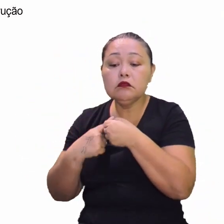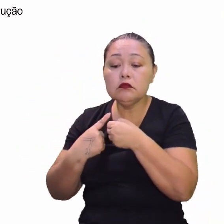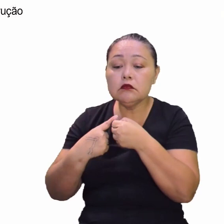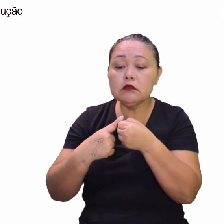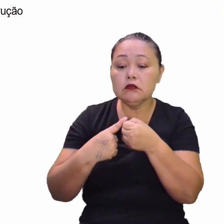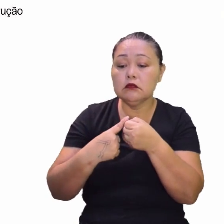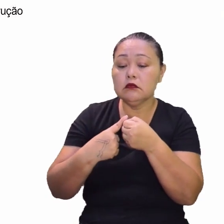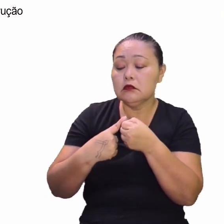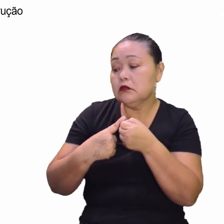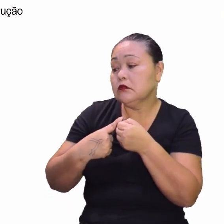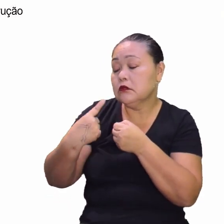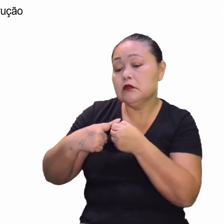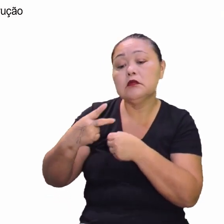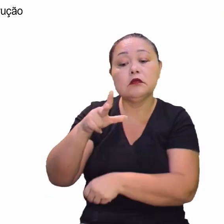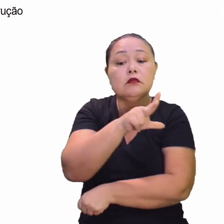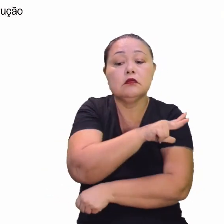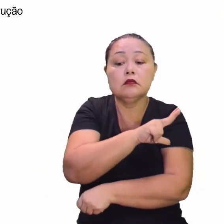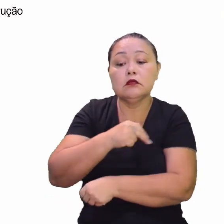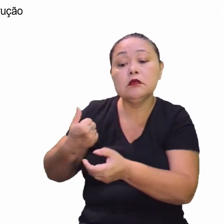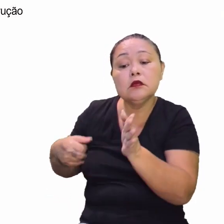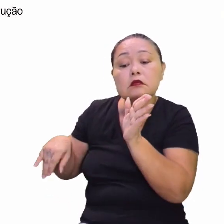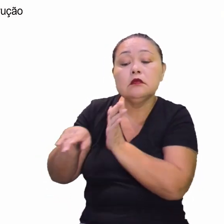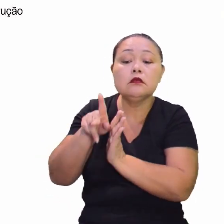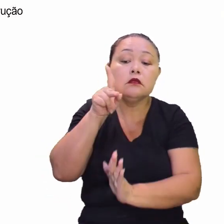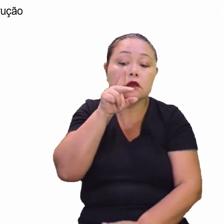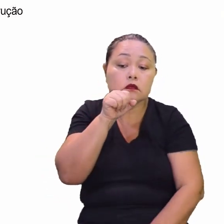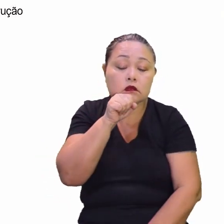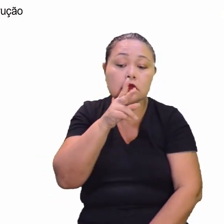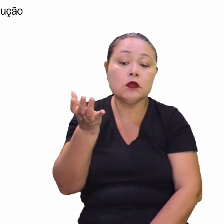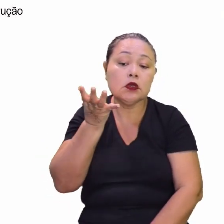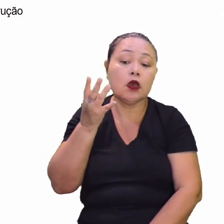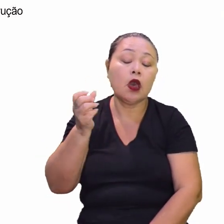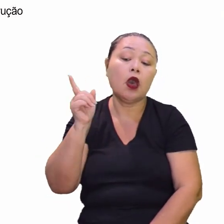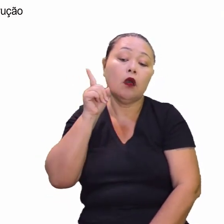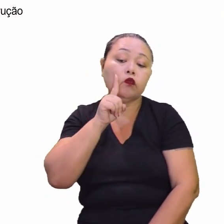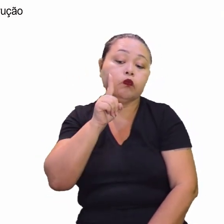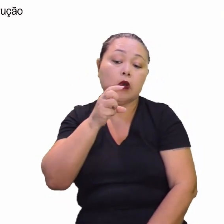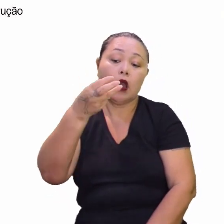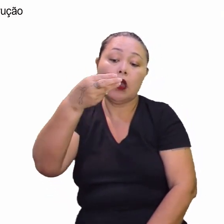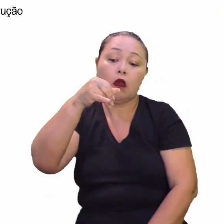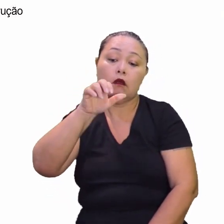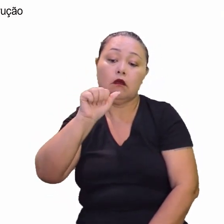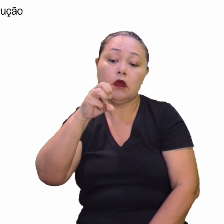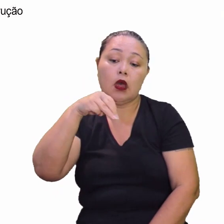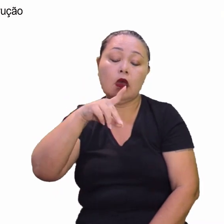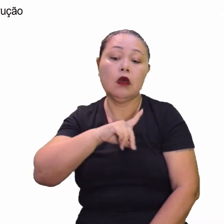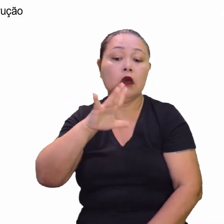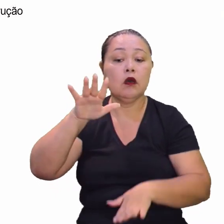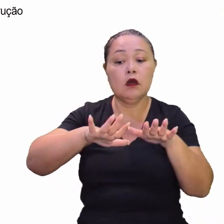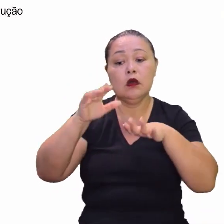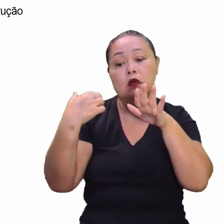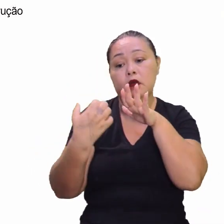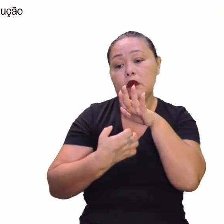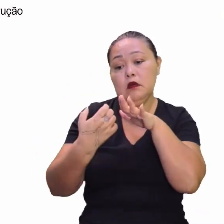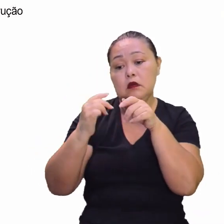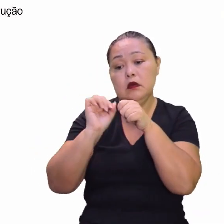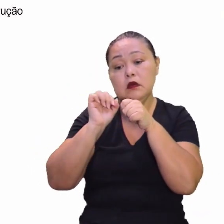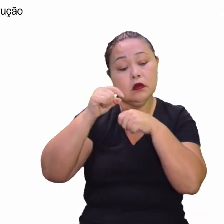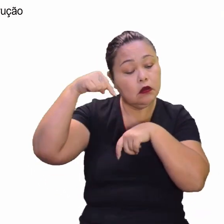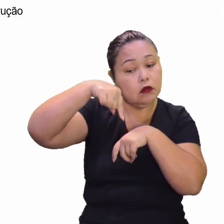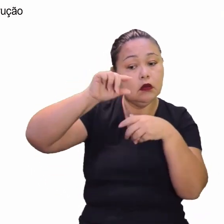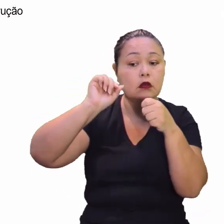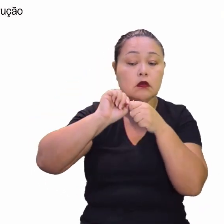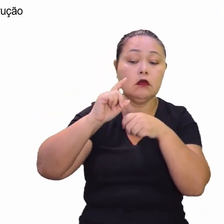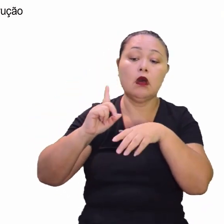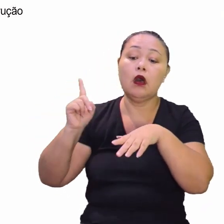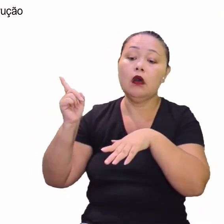interior, de Vilhena para Porto Velho, quer viajar para Miami. Então, se for, por exemplo, uma determinada empresa que faz esse trecho